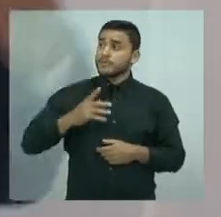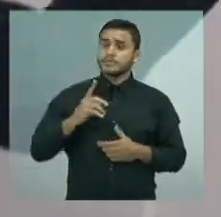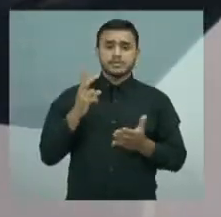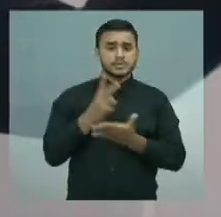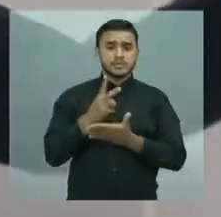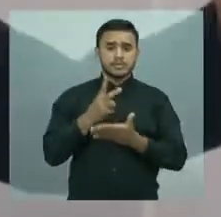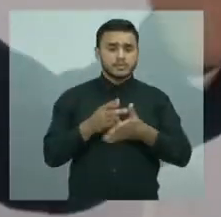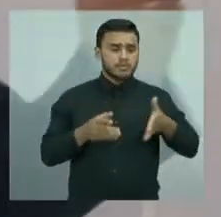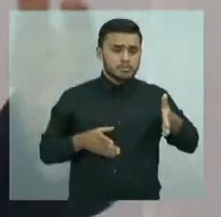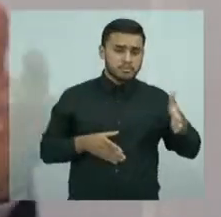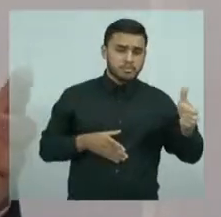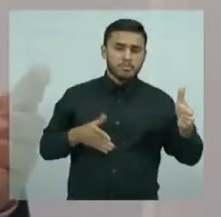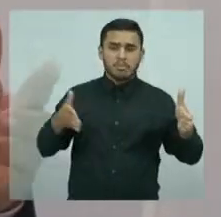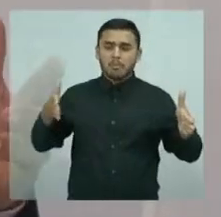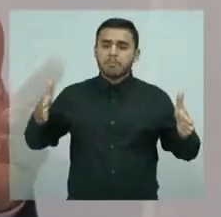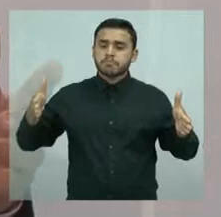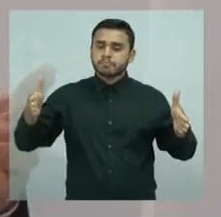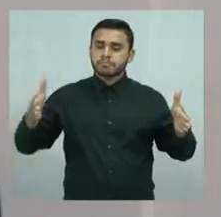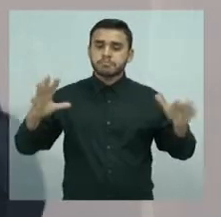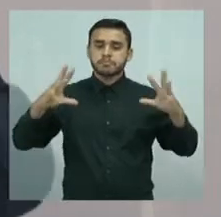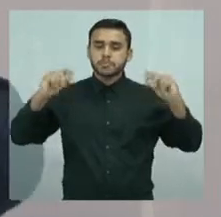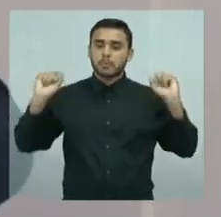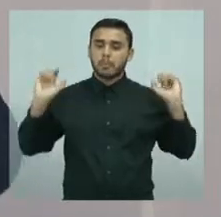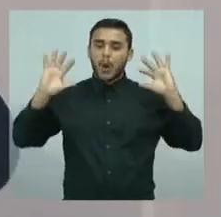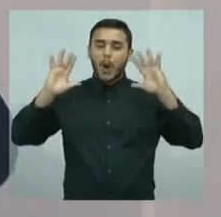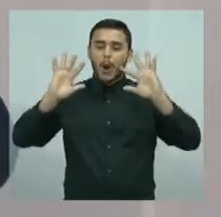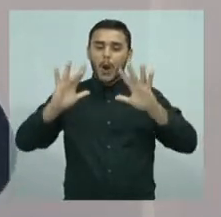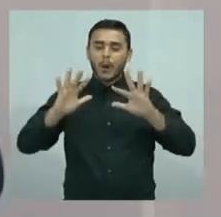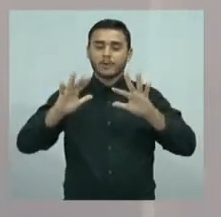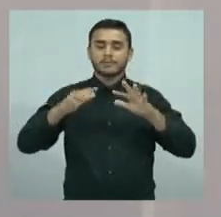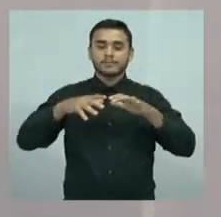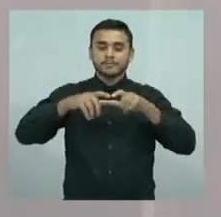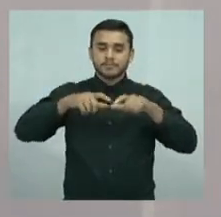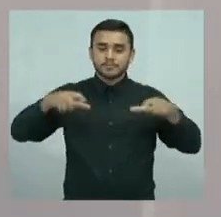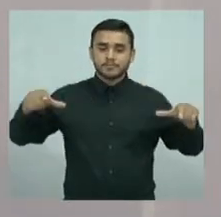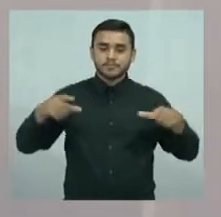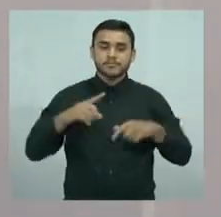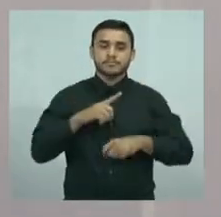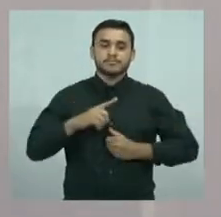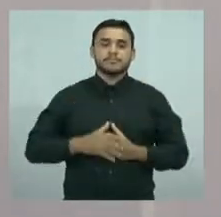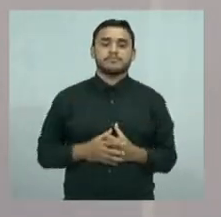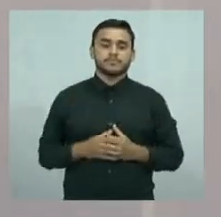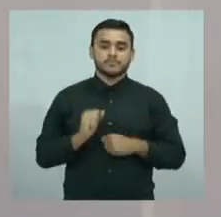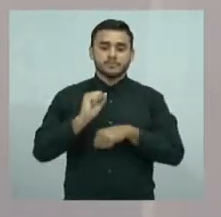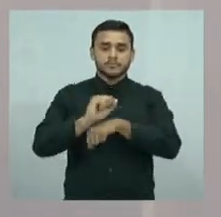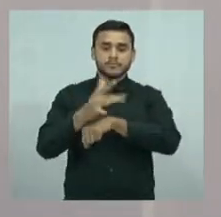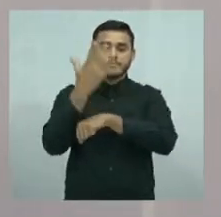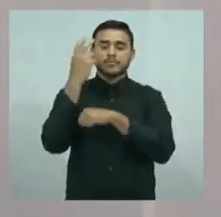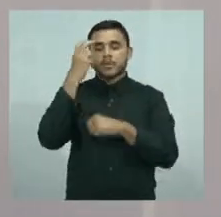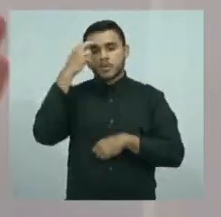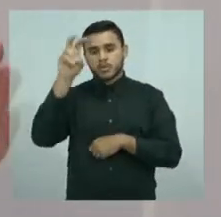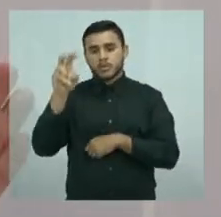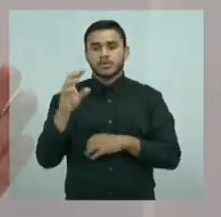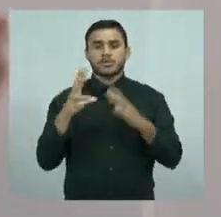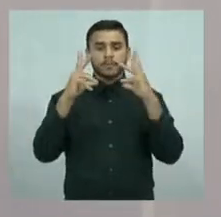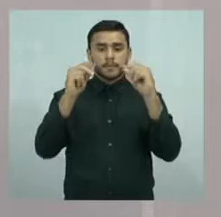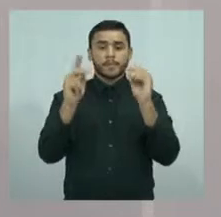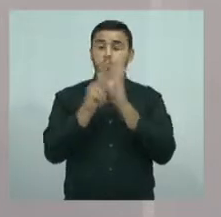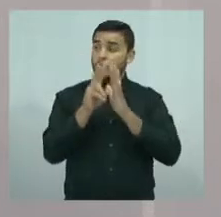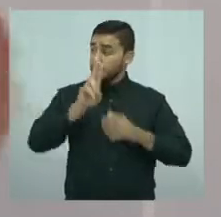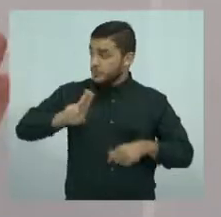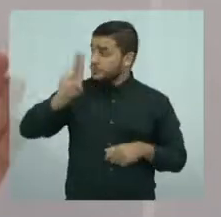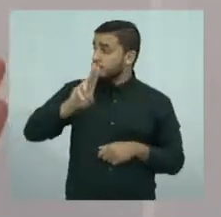interditado, quando tem uma atividade na praça, quando tem inclusive um evento cultural da própria